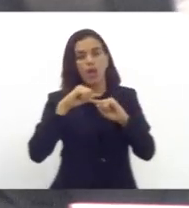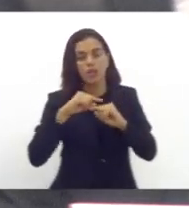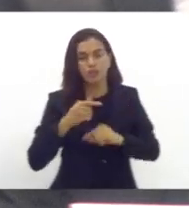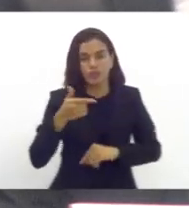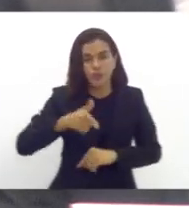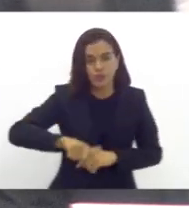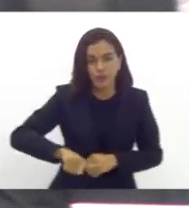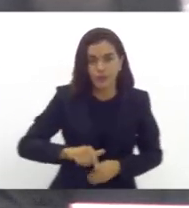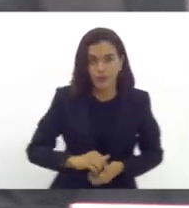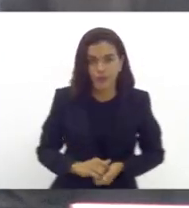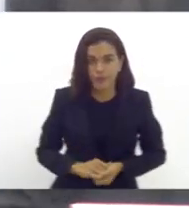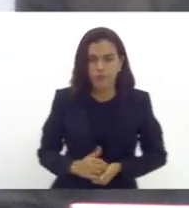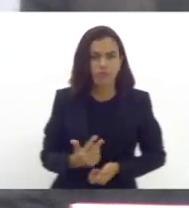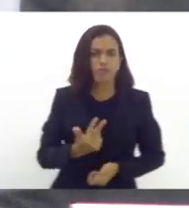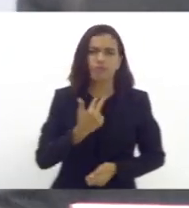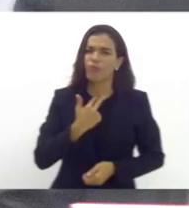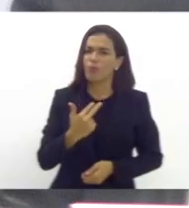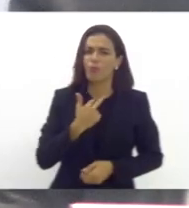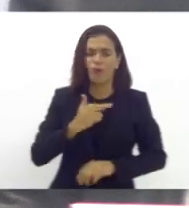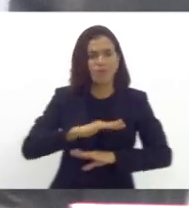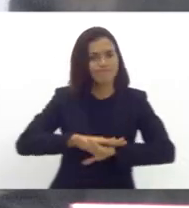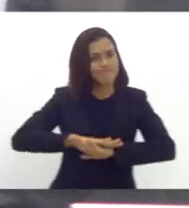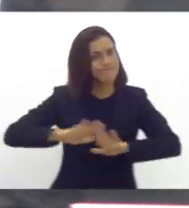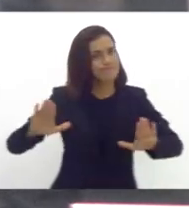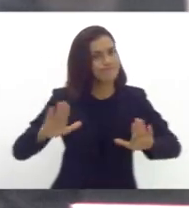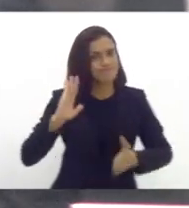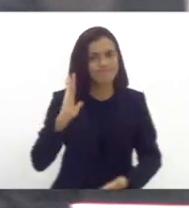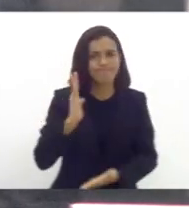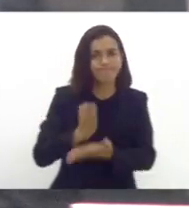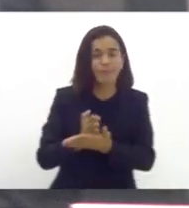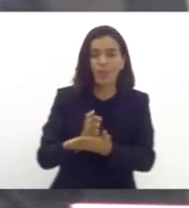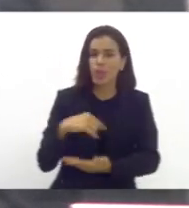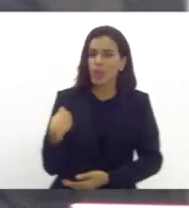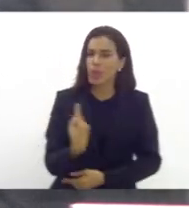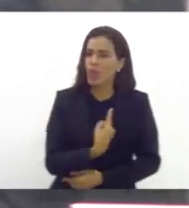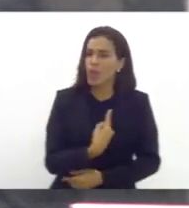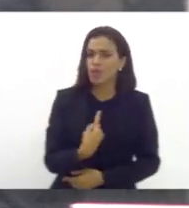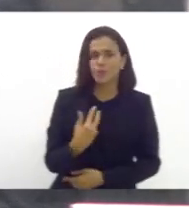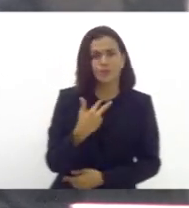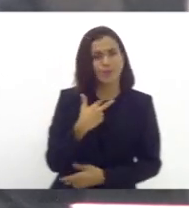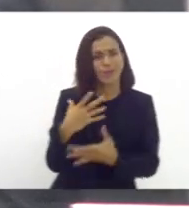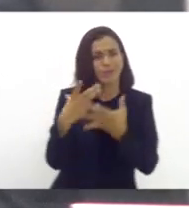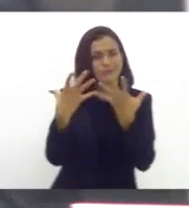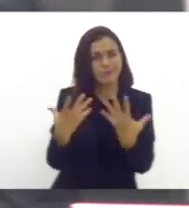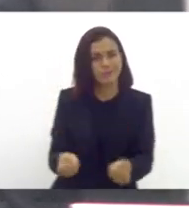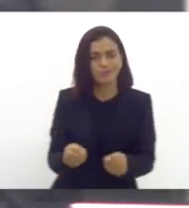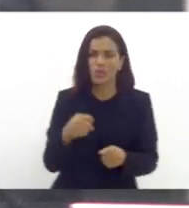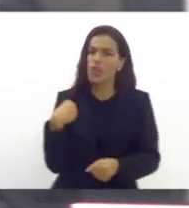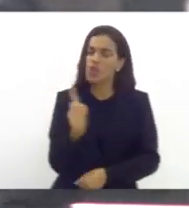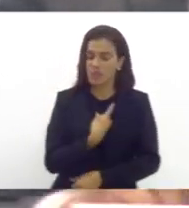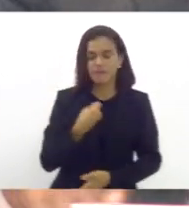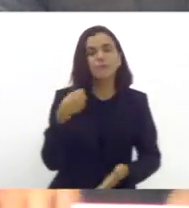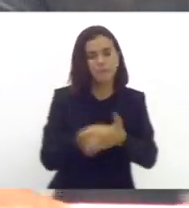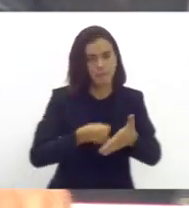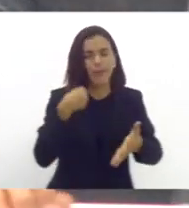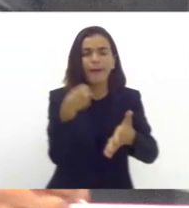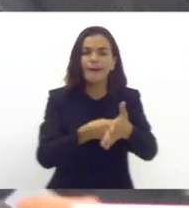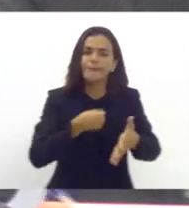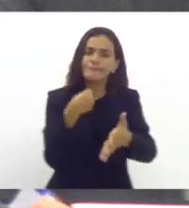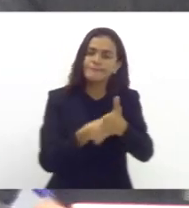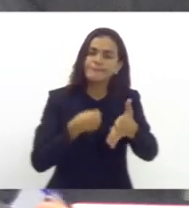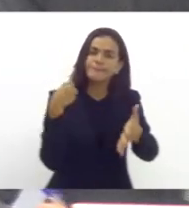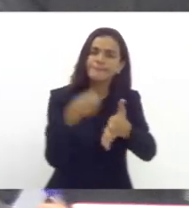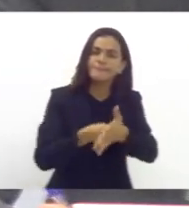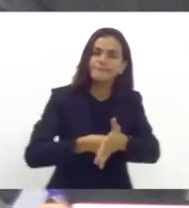novo não pode ser mais assim nós não podemos mais permitir e nós vamos brigar aí nós vamos brigar